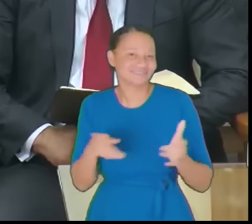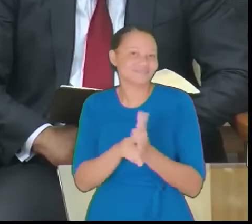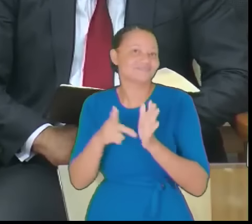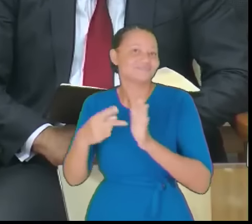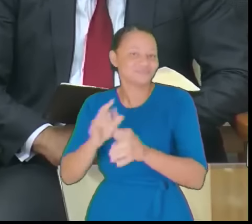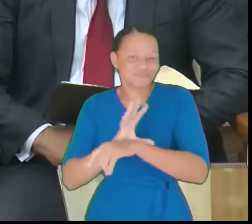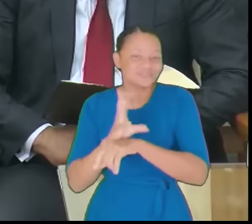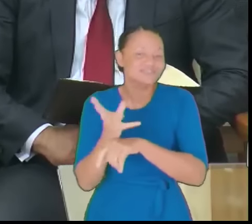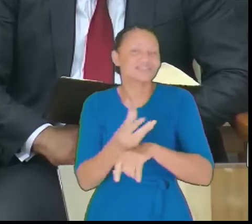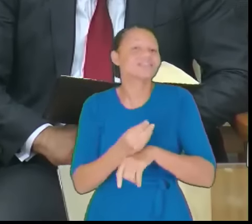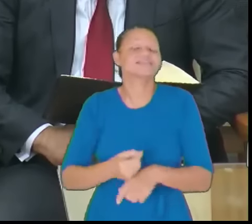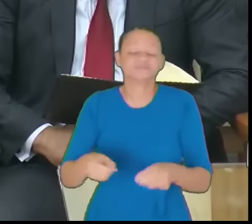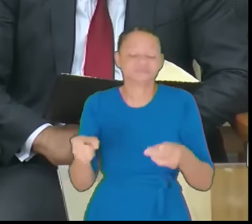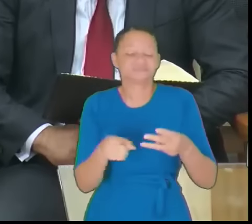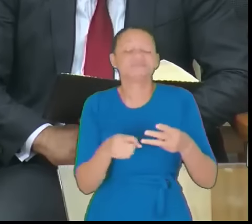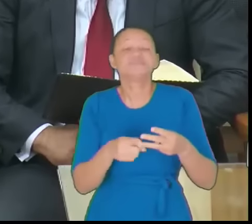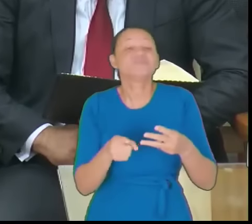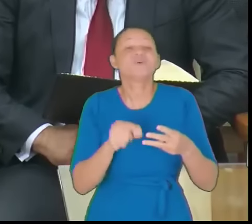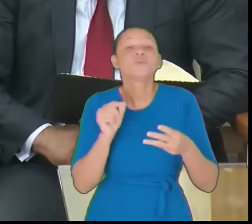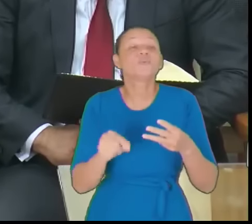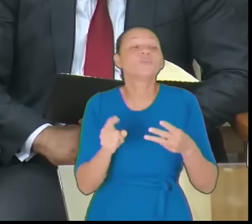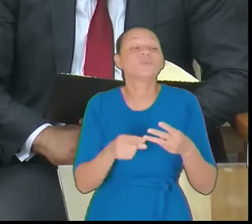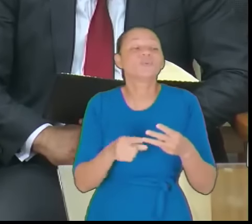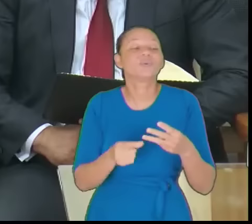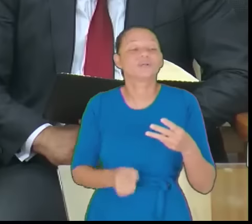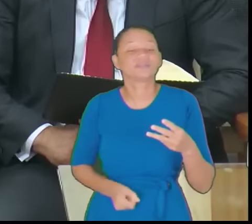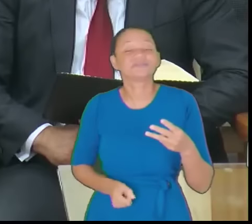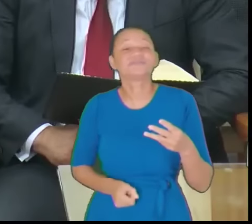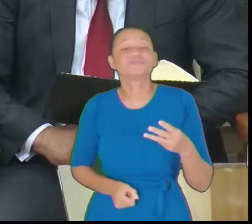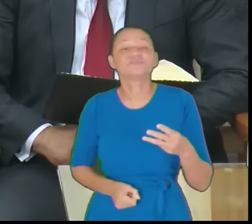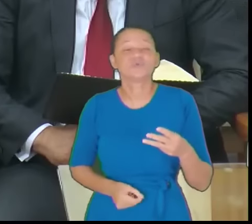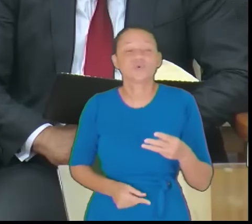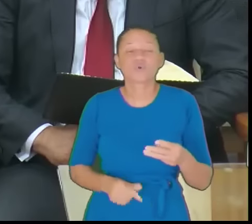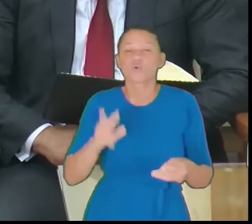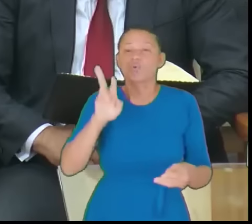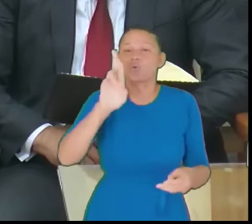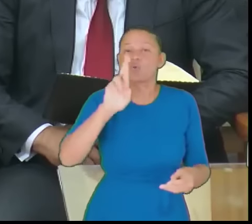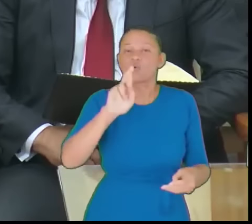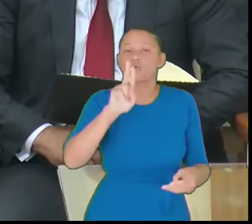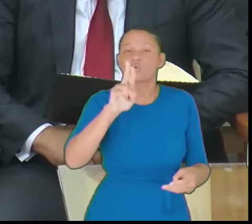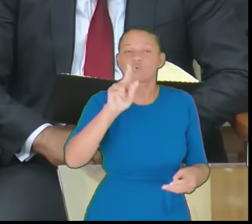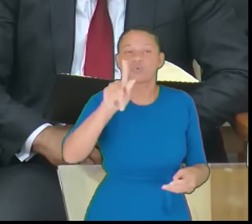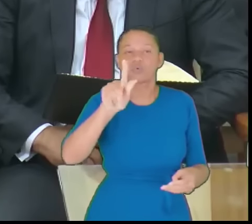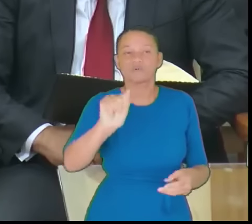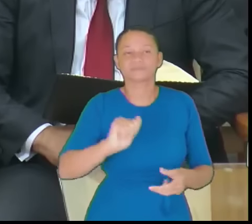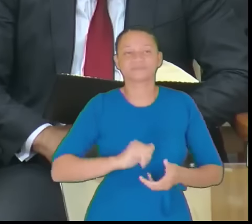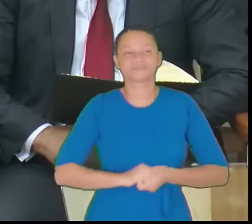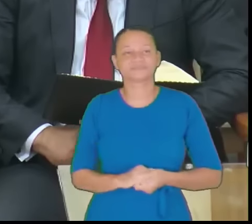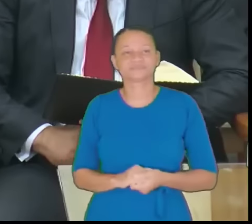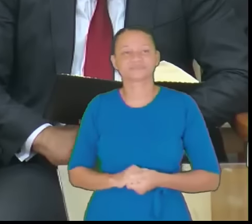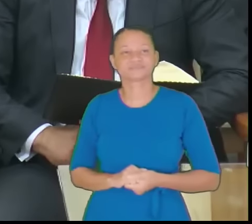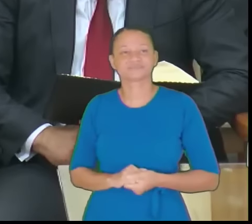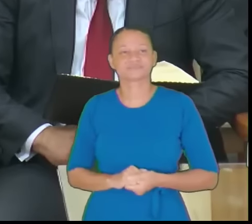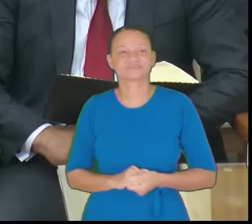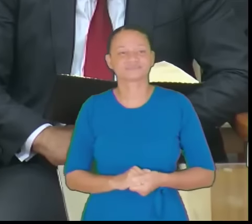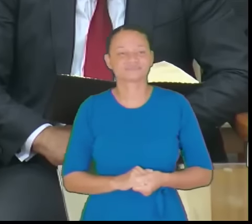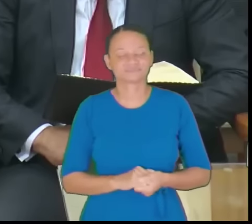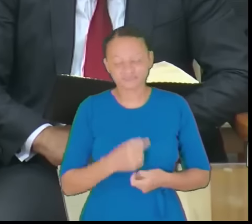o que mais? A terceira coisa. Sem o que mais, meus irmãos? Ruga. Ruga. Ruga. O que é ruga? Eu